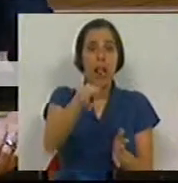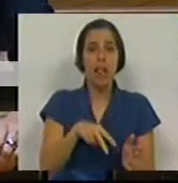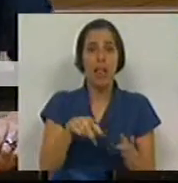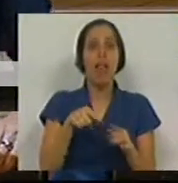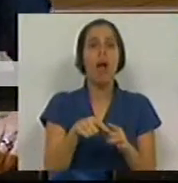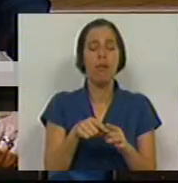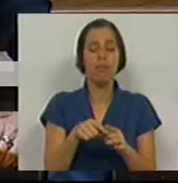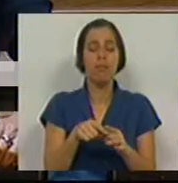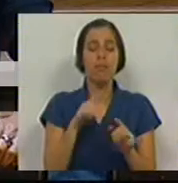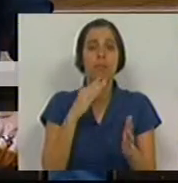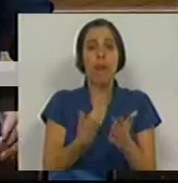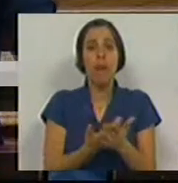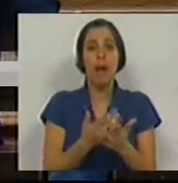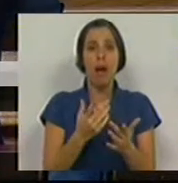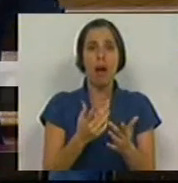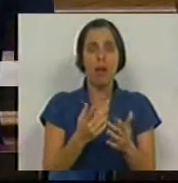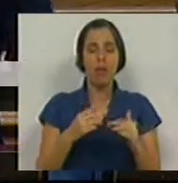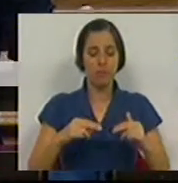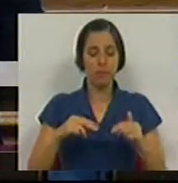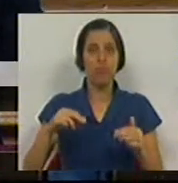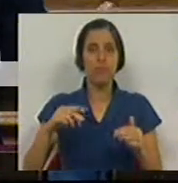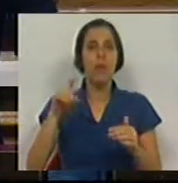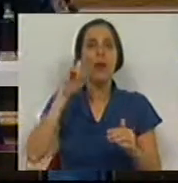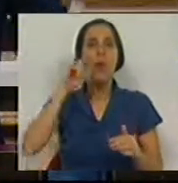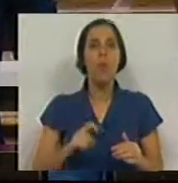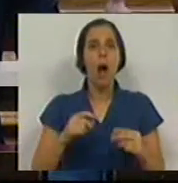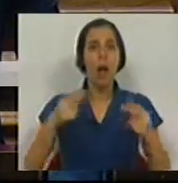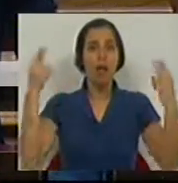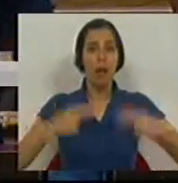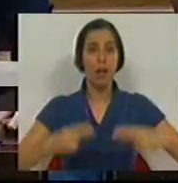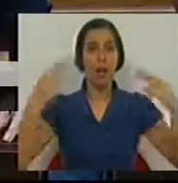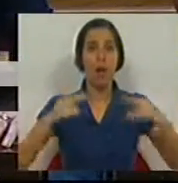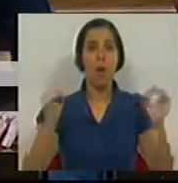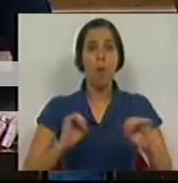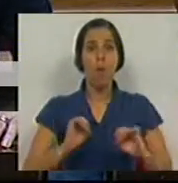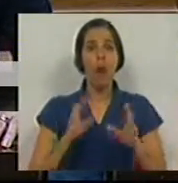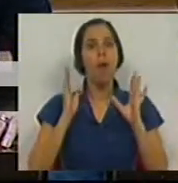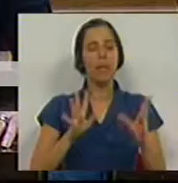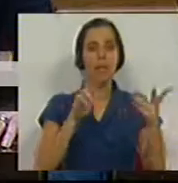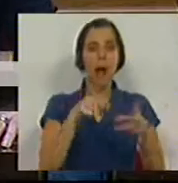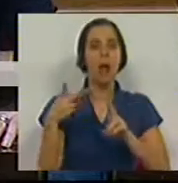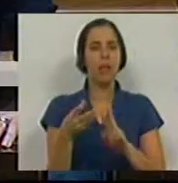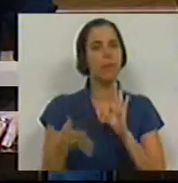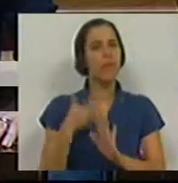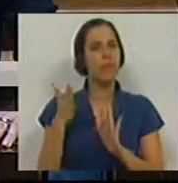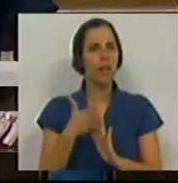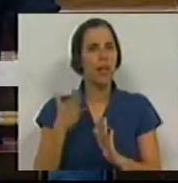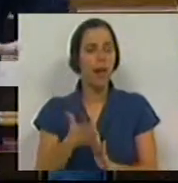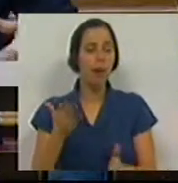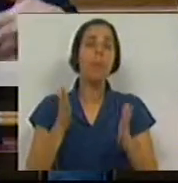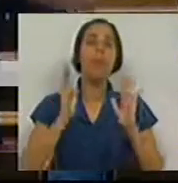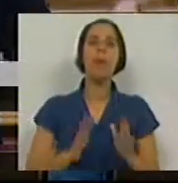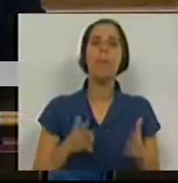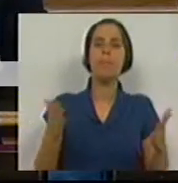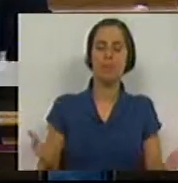ao facto de continuar a ter passagens de nível sem guarda, o que é preciso evidentemente alterar rapidamente. É